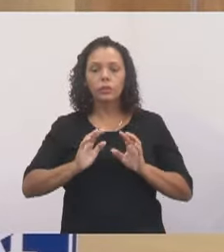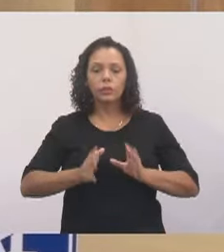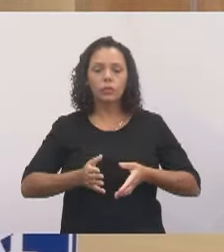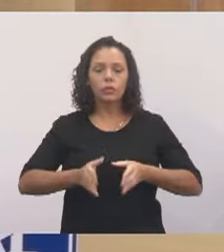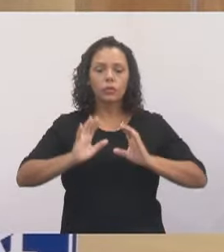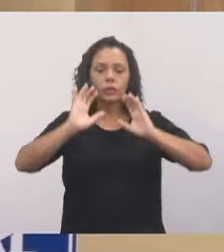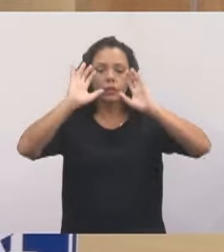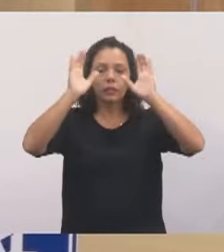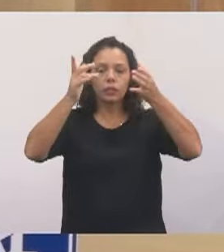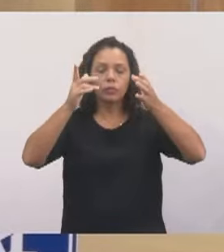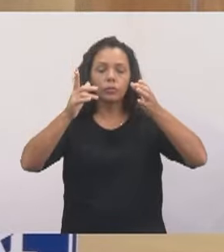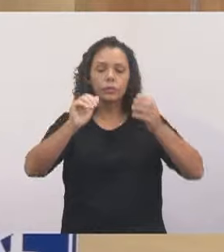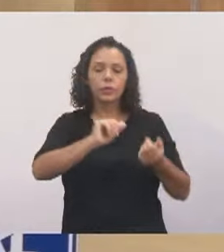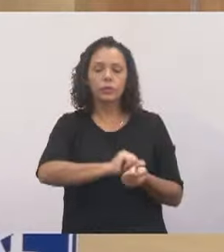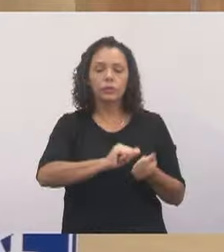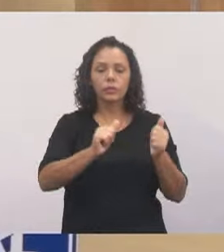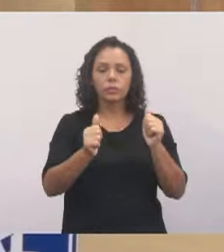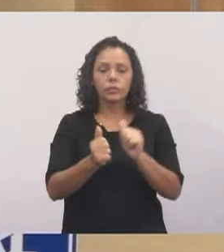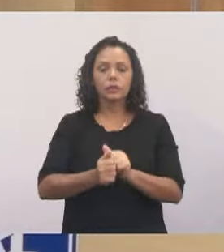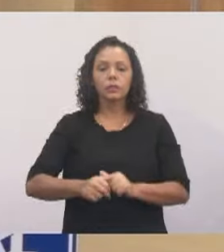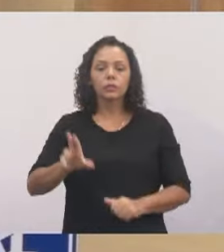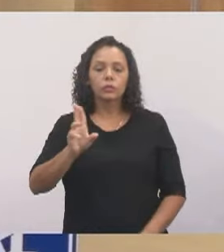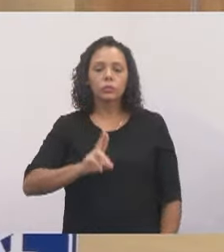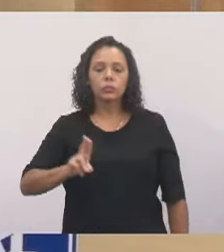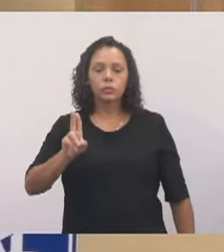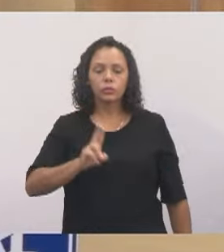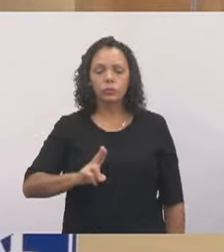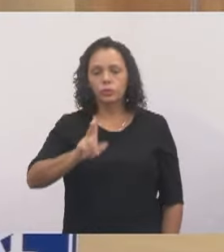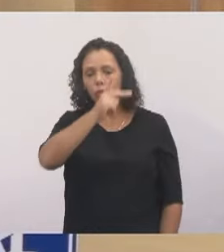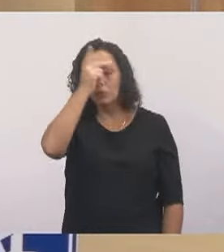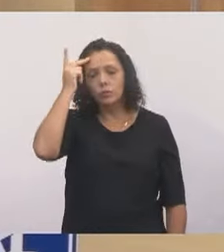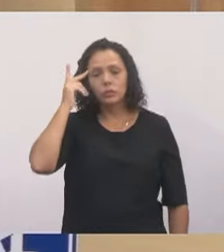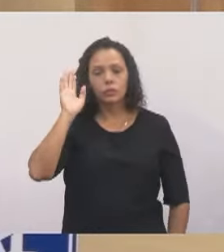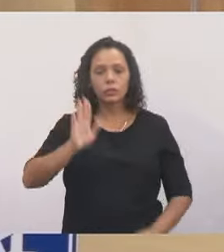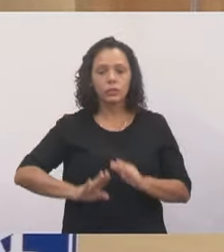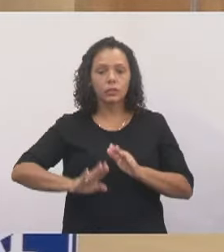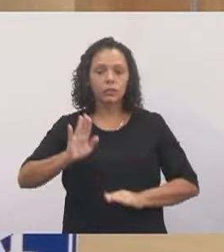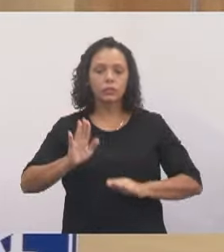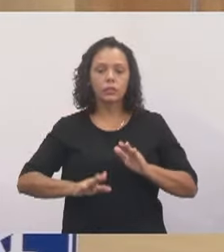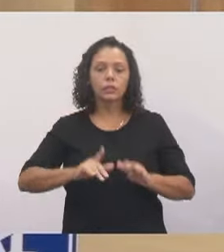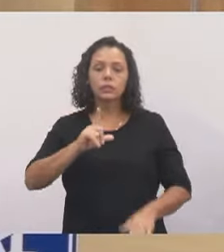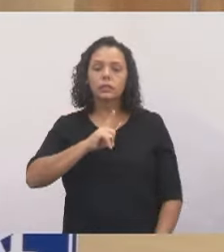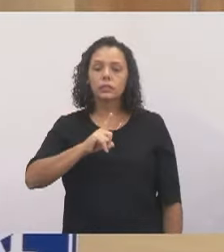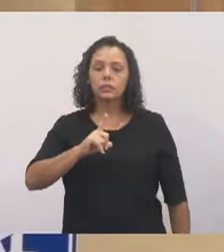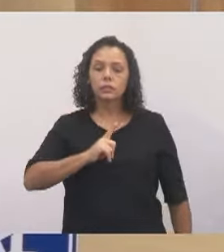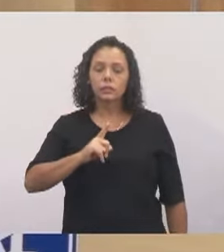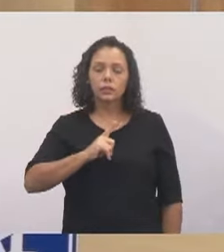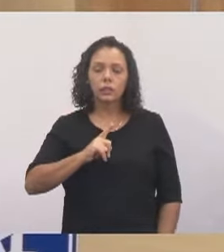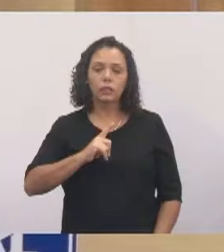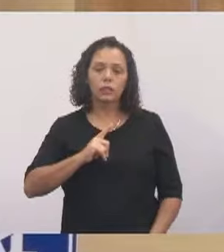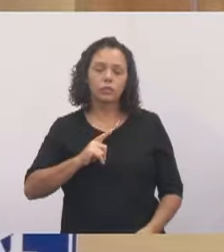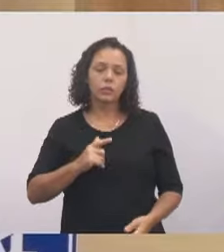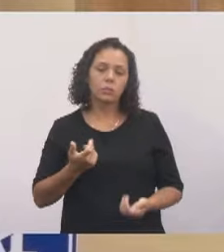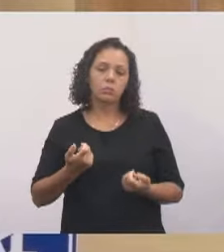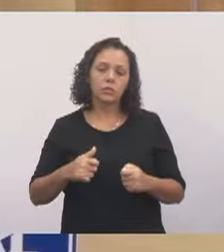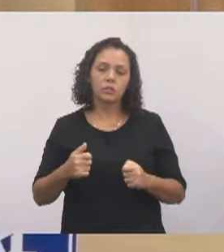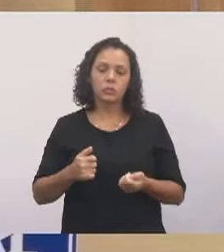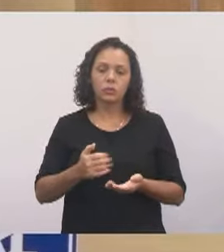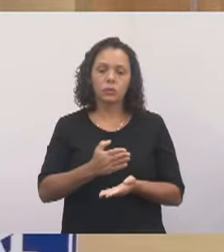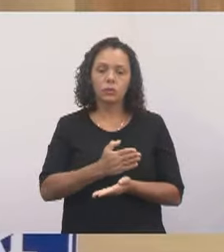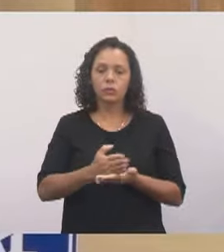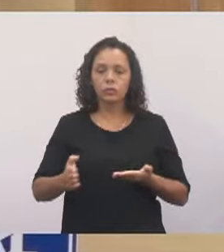trabalha com muita gente que, por uma ocasião, teve, às vezes, uma amputação, alguma